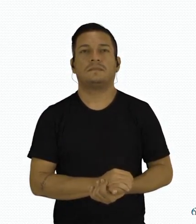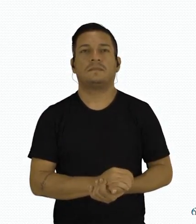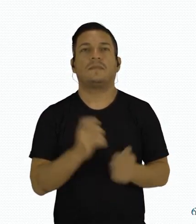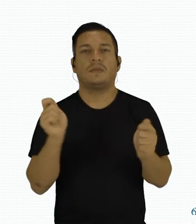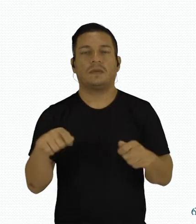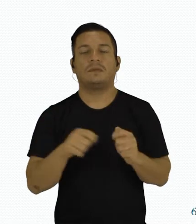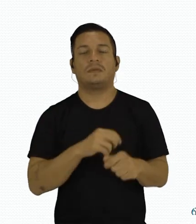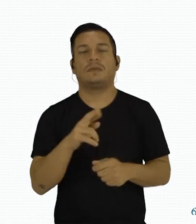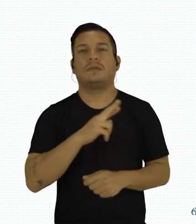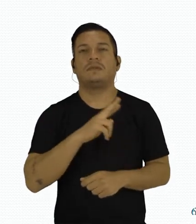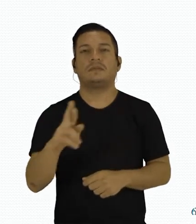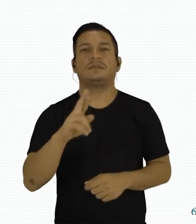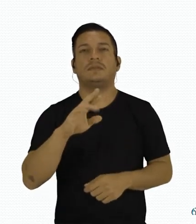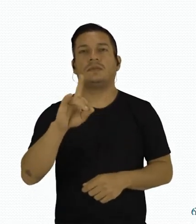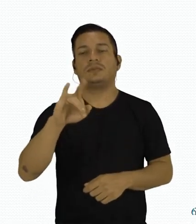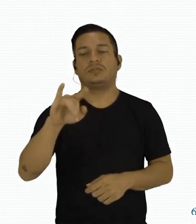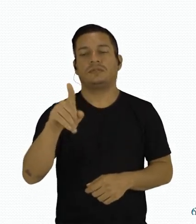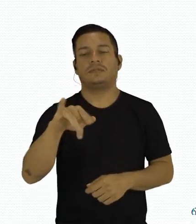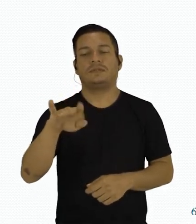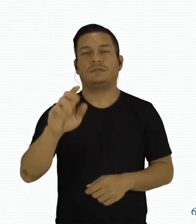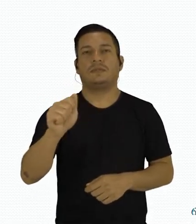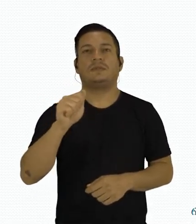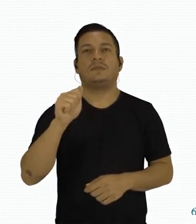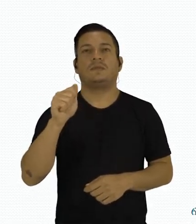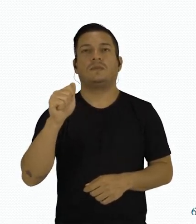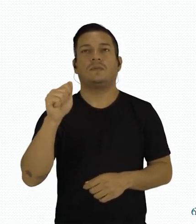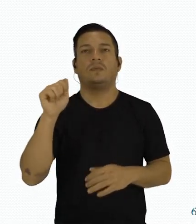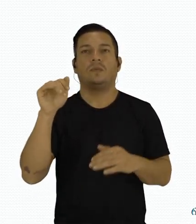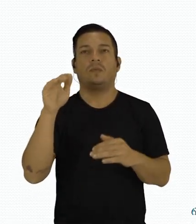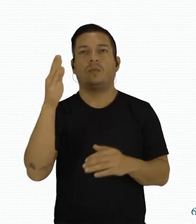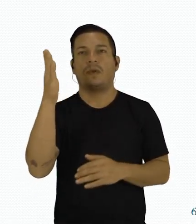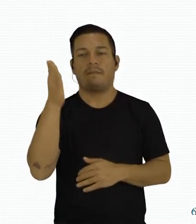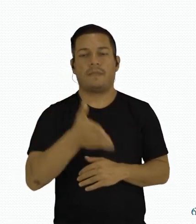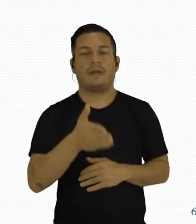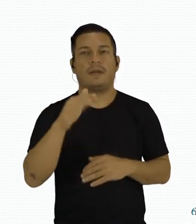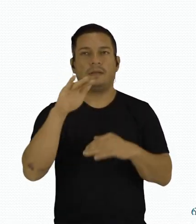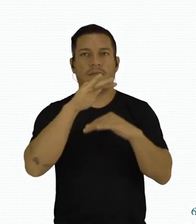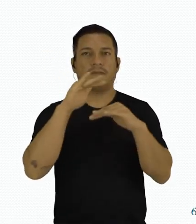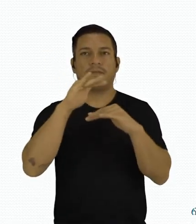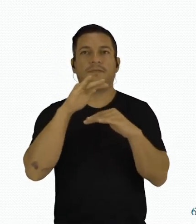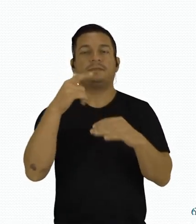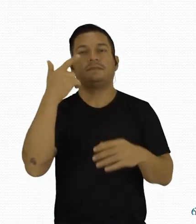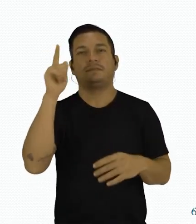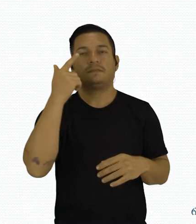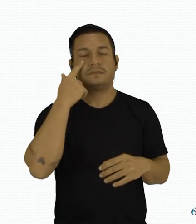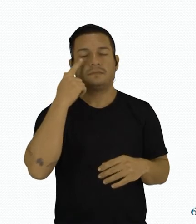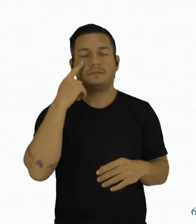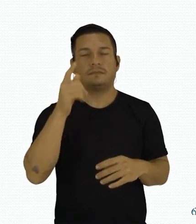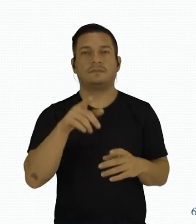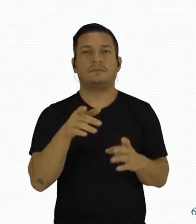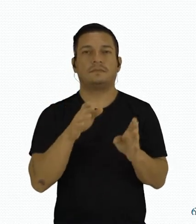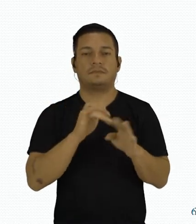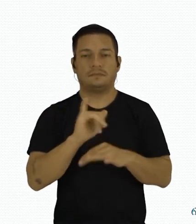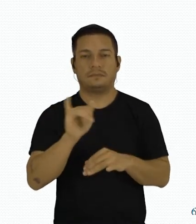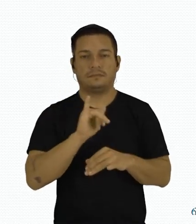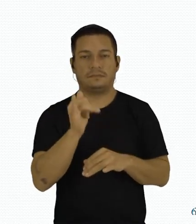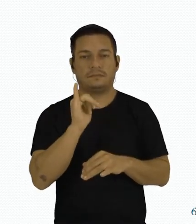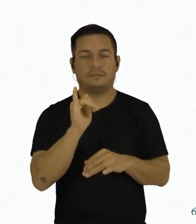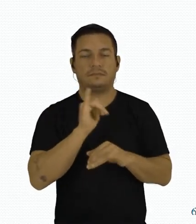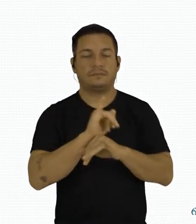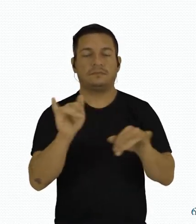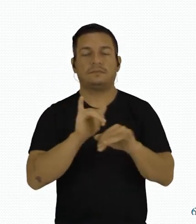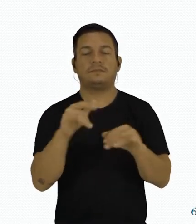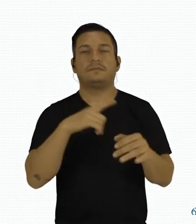Podemos representar uma dízima periódica como uma barra em cima do período. Gente, é uma outra notação que eu tenho para poder enxugar